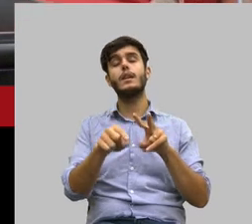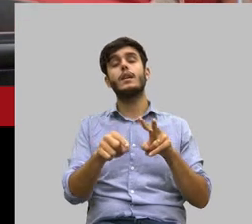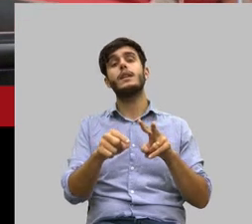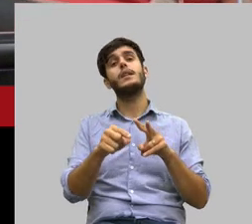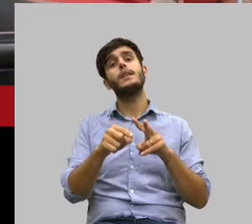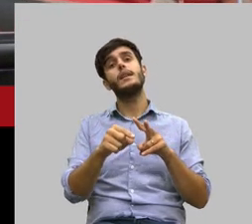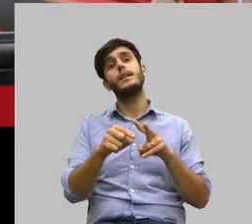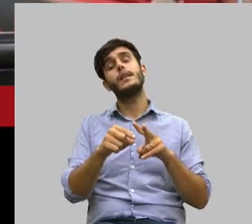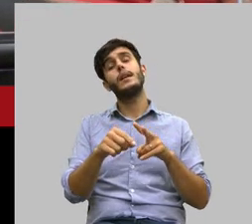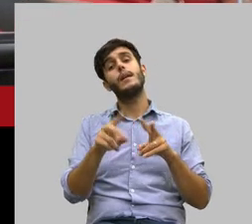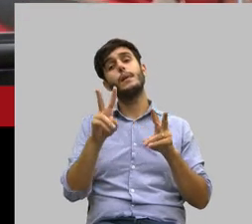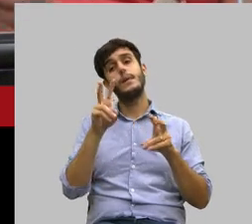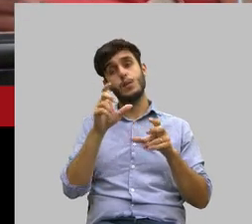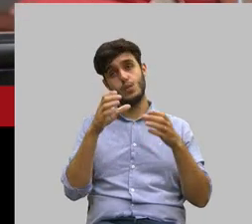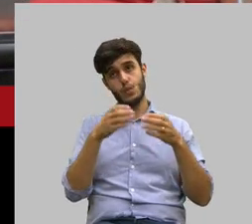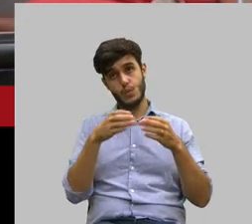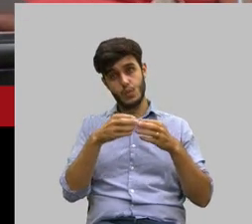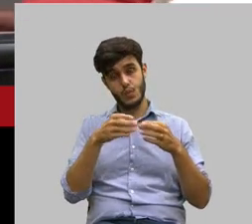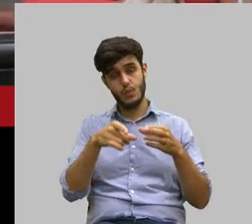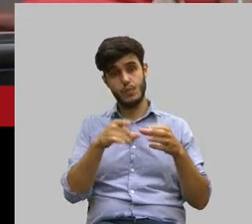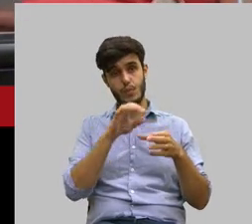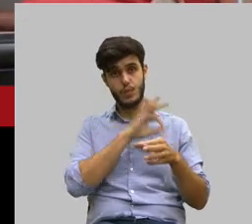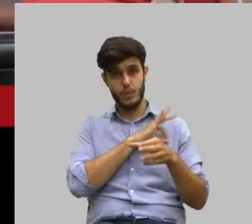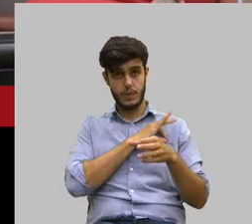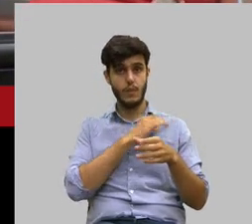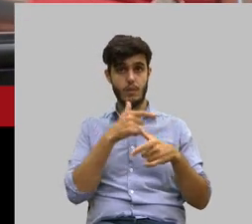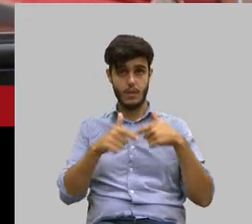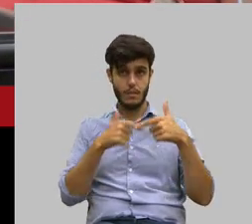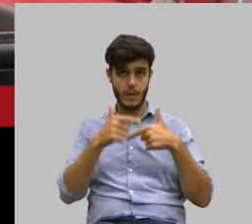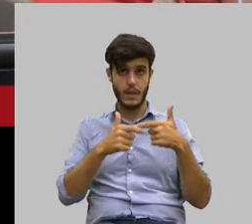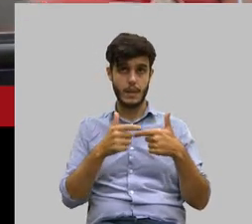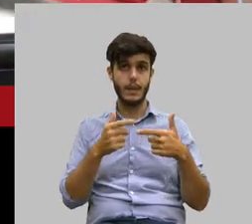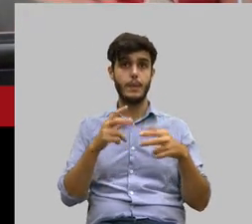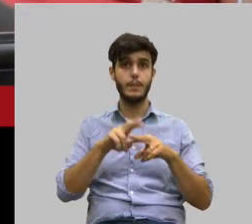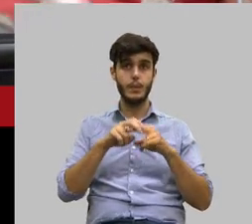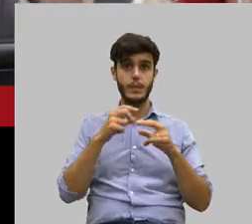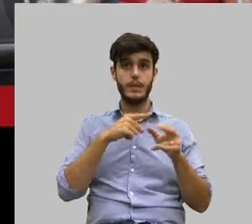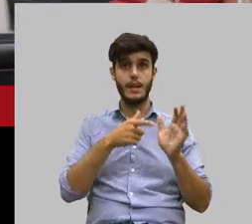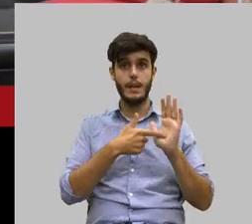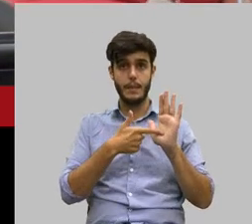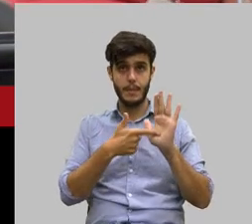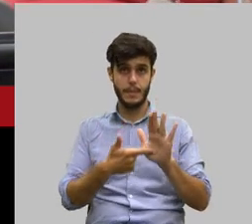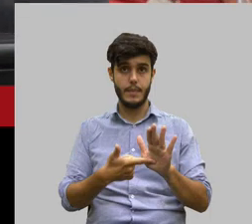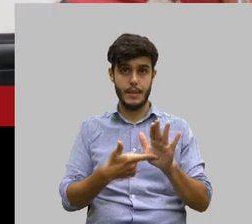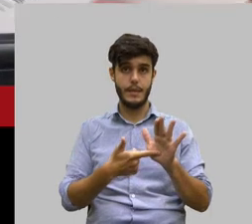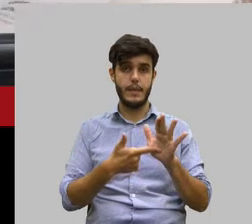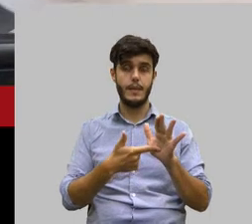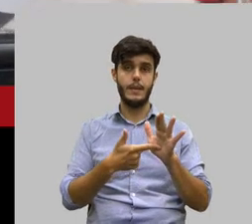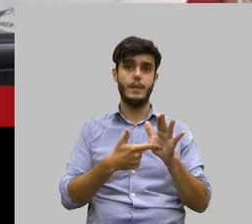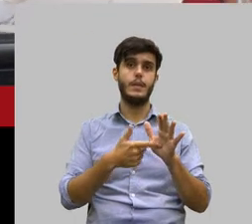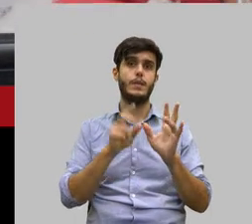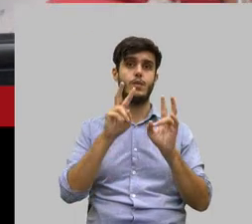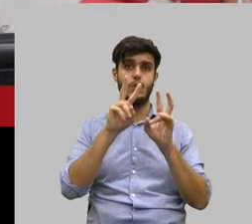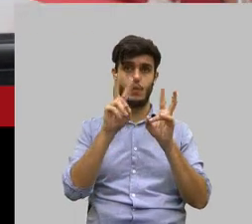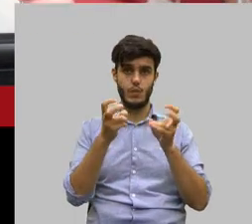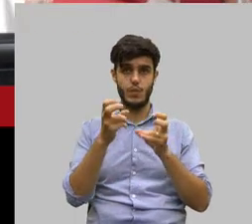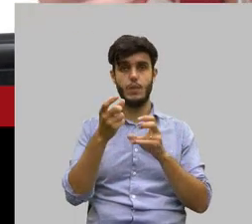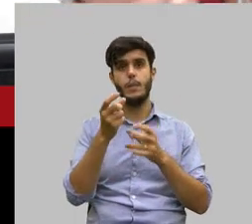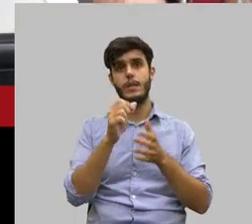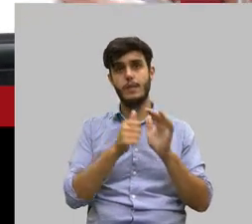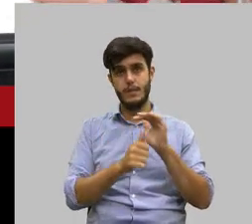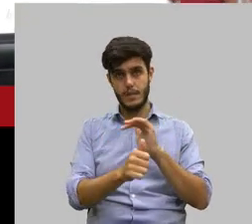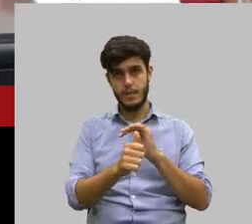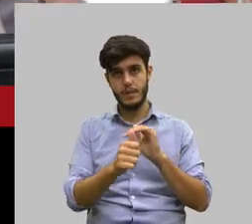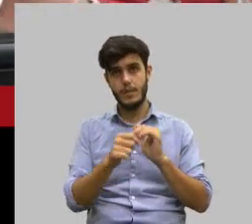efetivo eh por isso que quando a senhora começa apresentar primeiro lá vamos voltar lá no costeio investimento Quando a